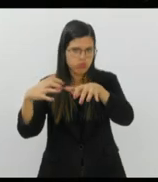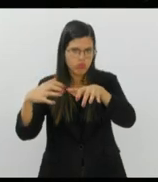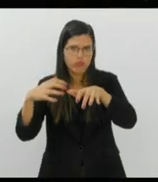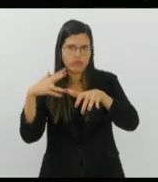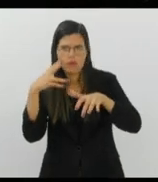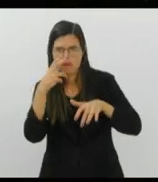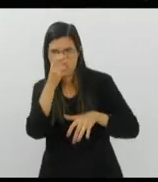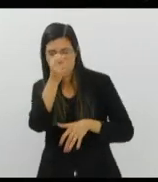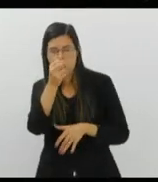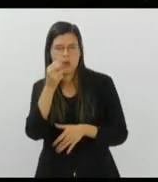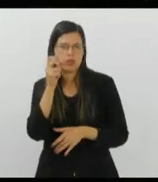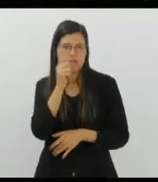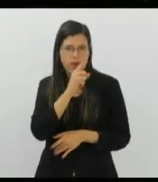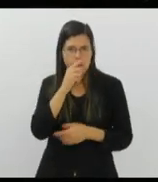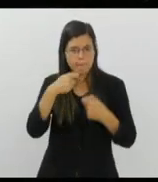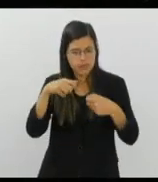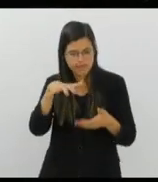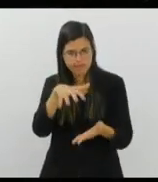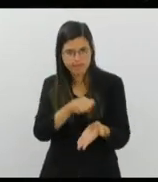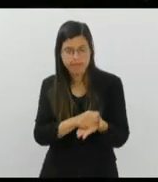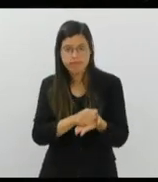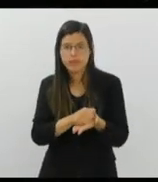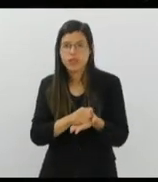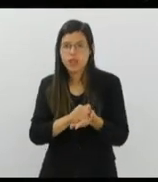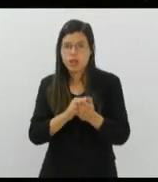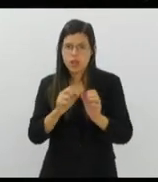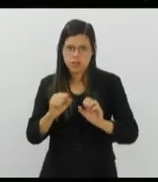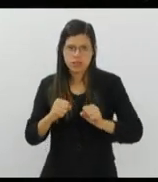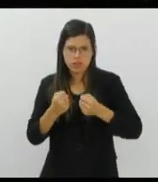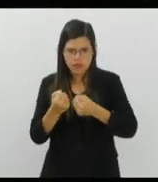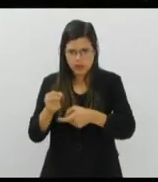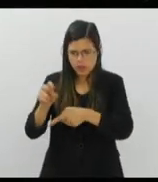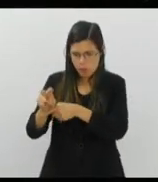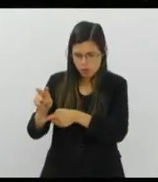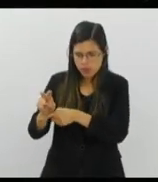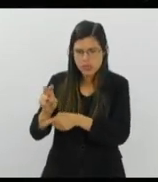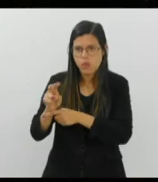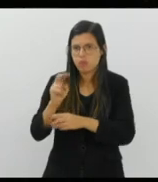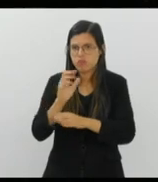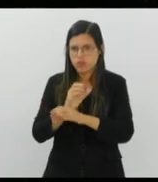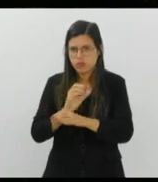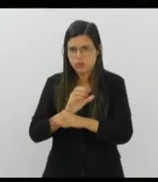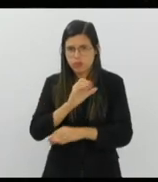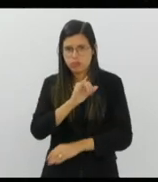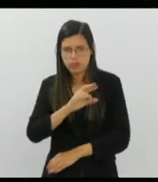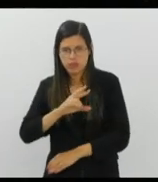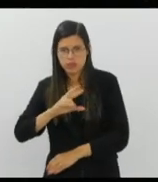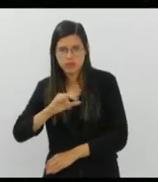Defesa civil se faz com prevenção. Então,